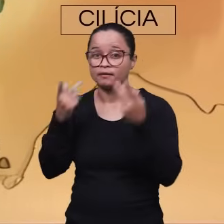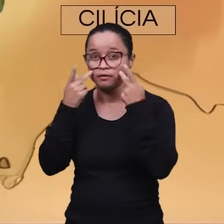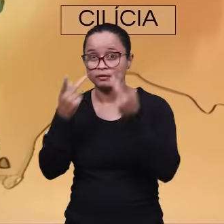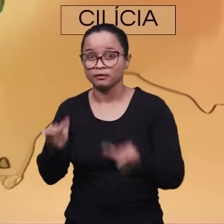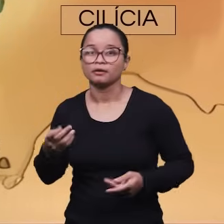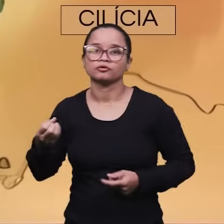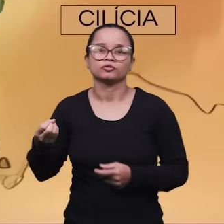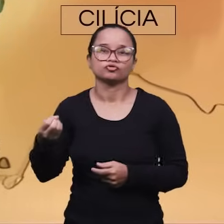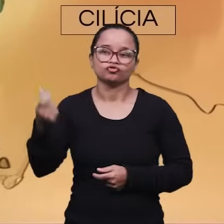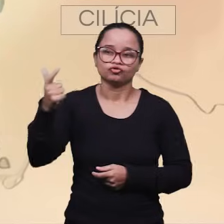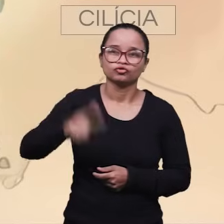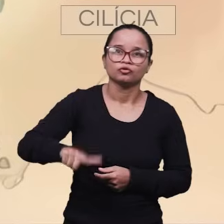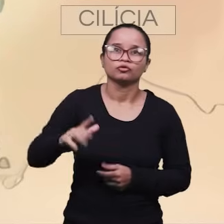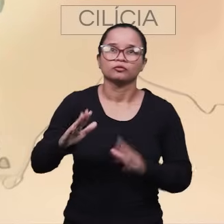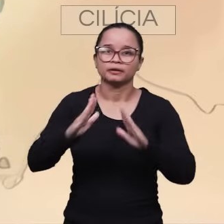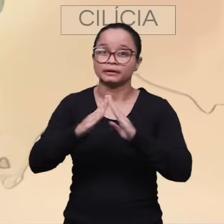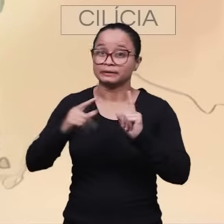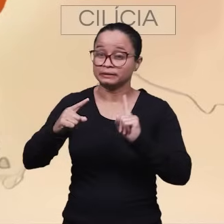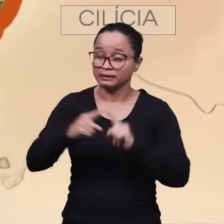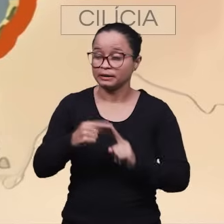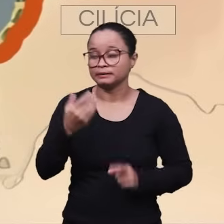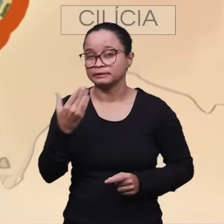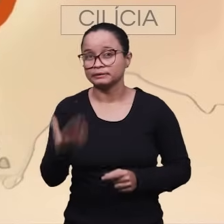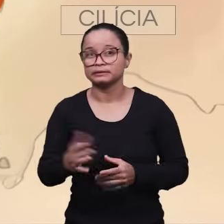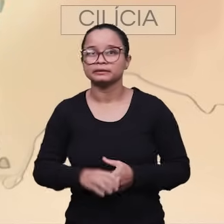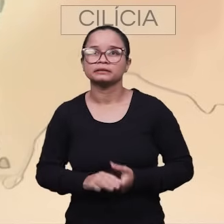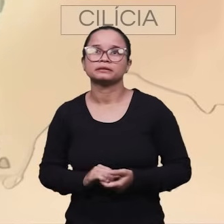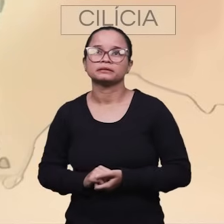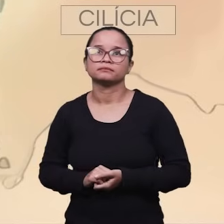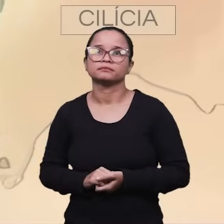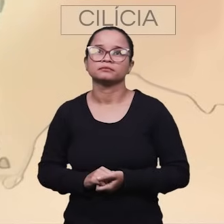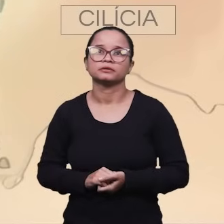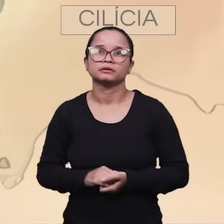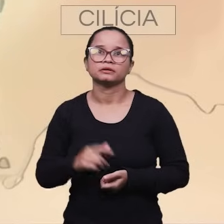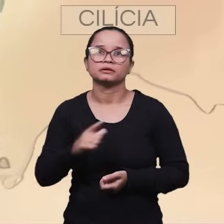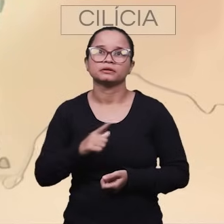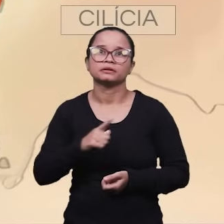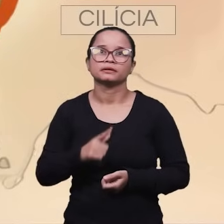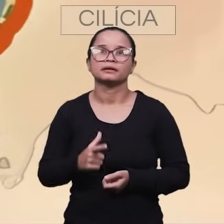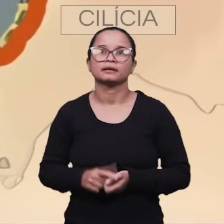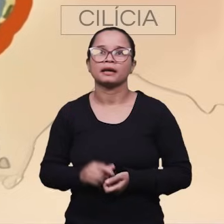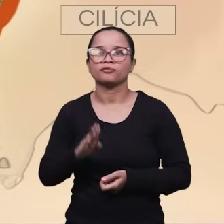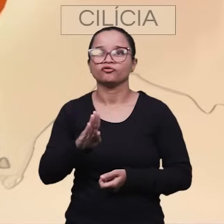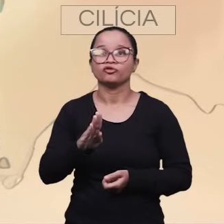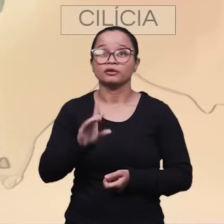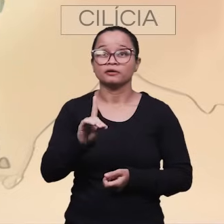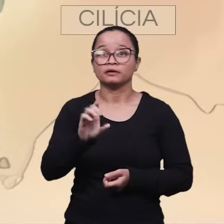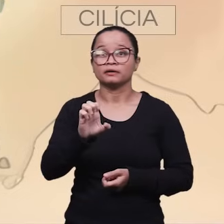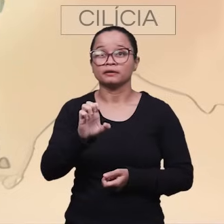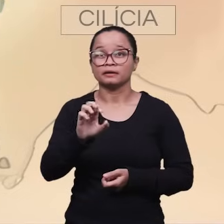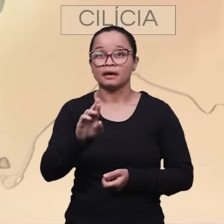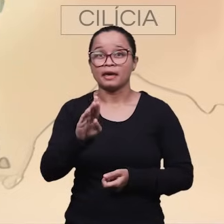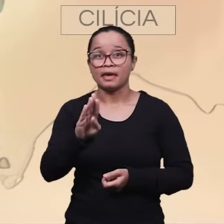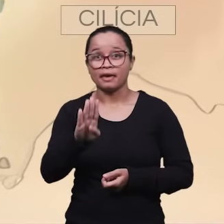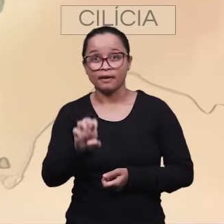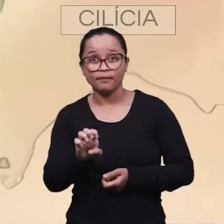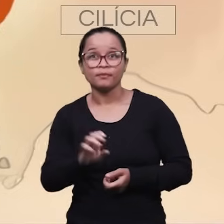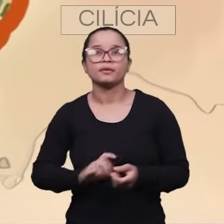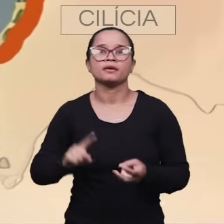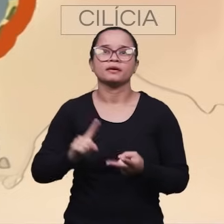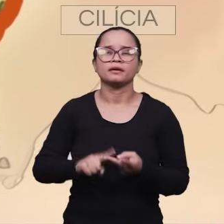visitarem novamente aquelas igrejas, né, de Derbe, de Listra, né, que foram áreas